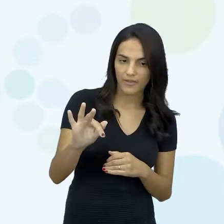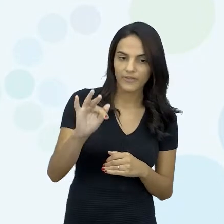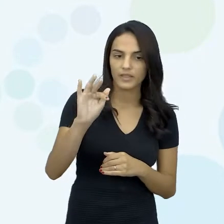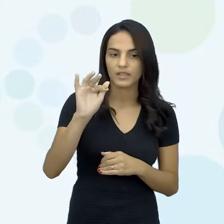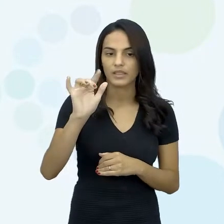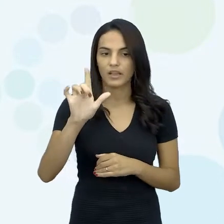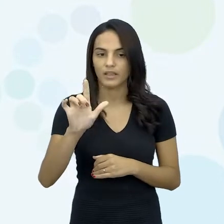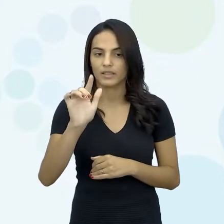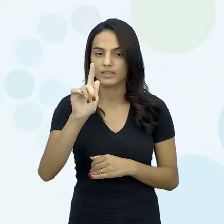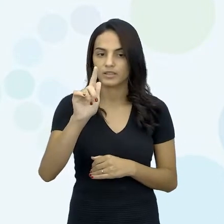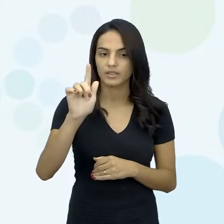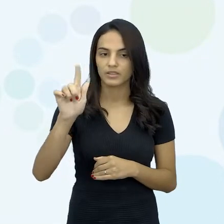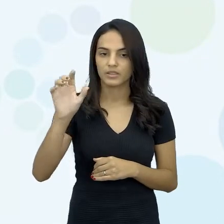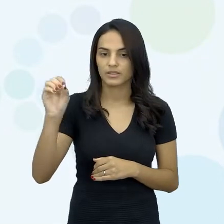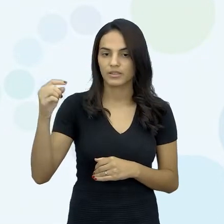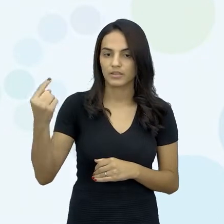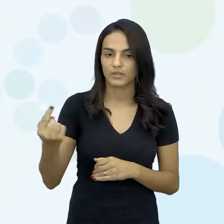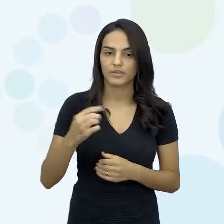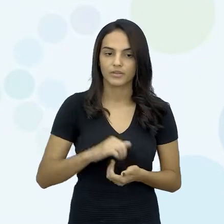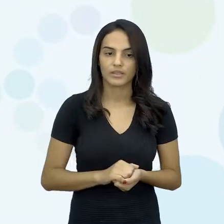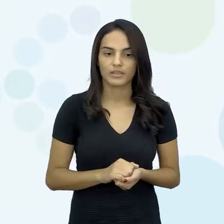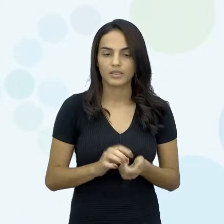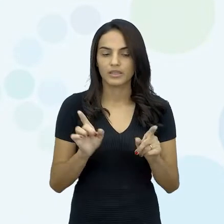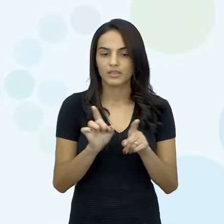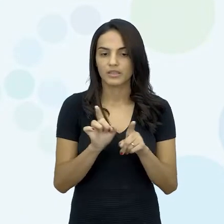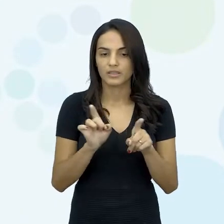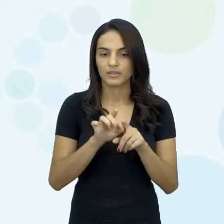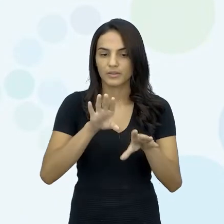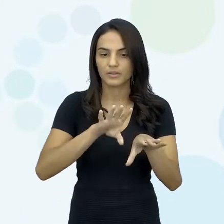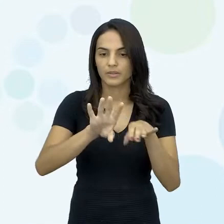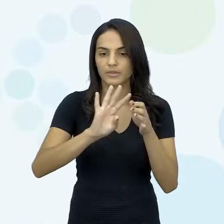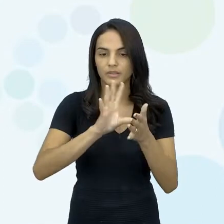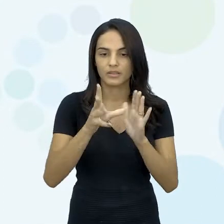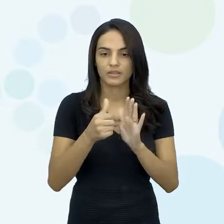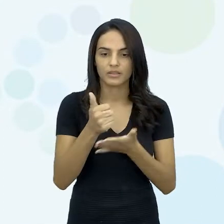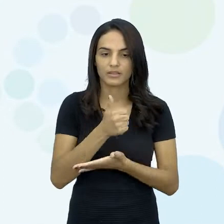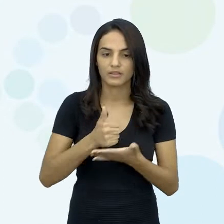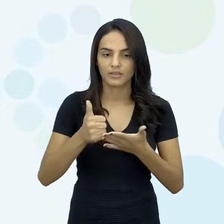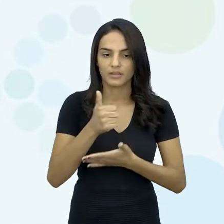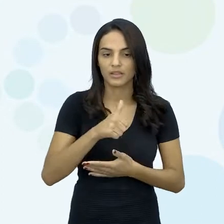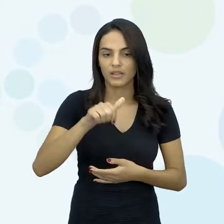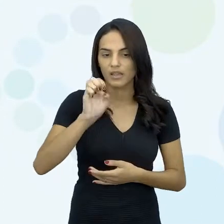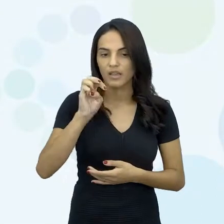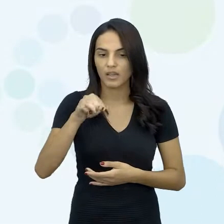EMIFLGG01 e a de formação geral básica, que é a